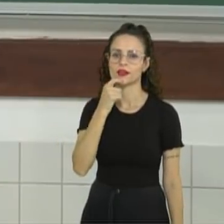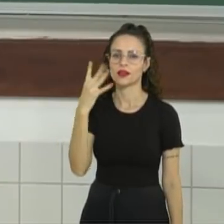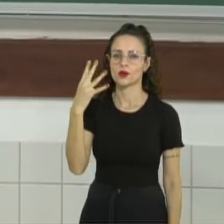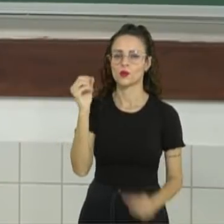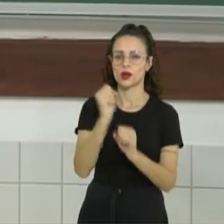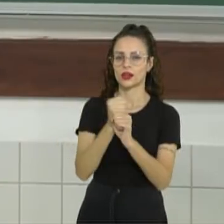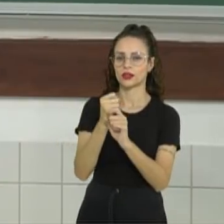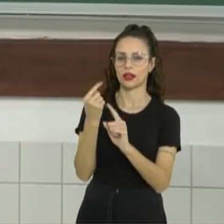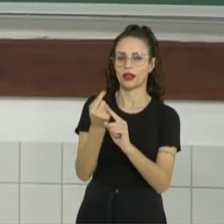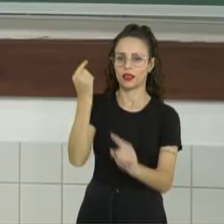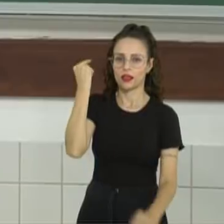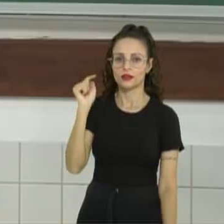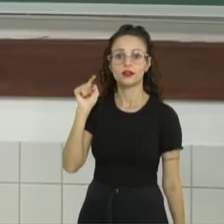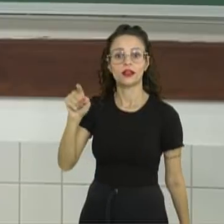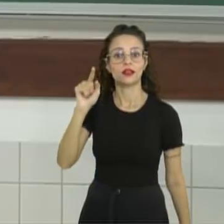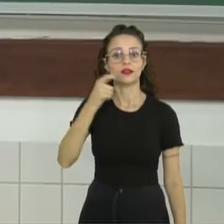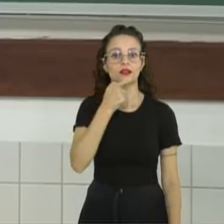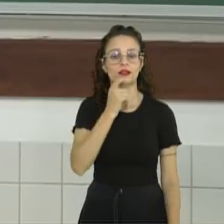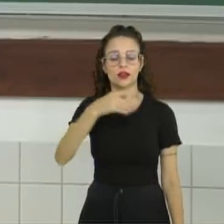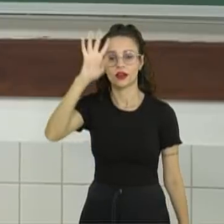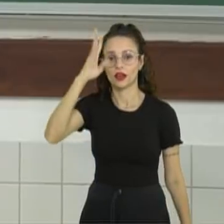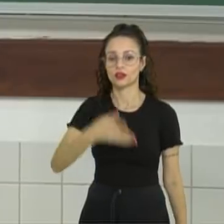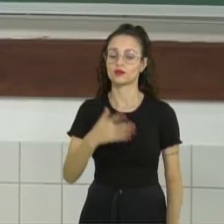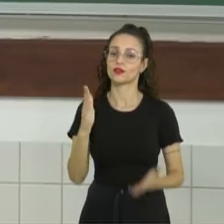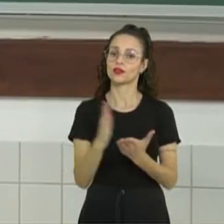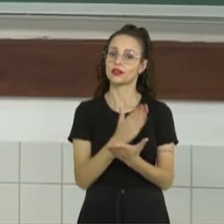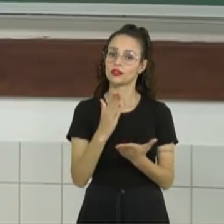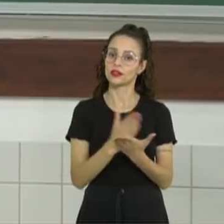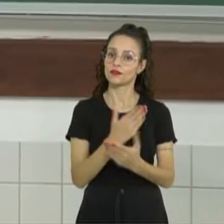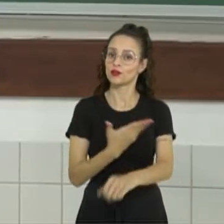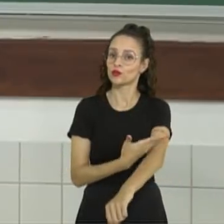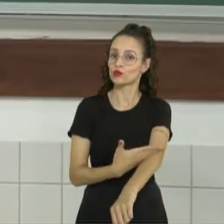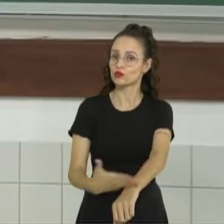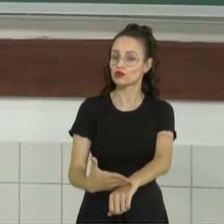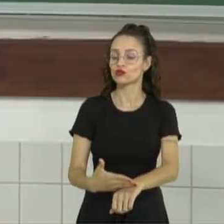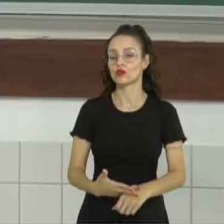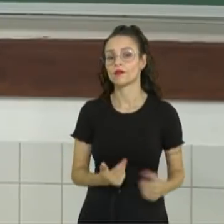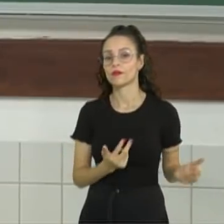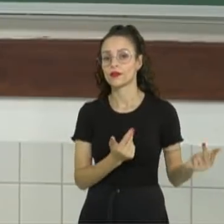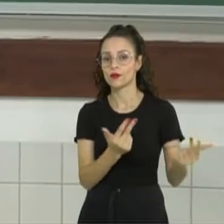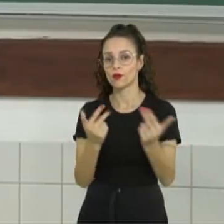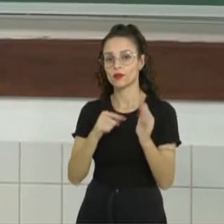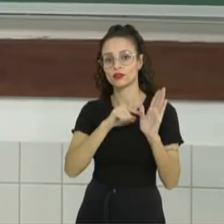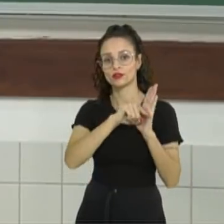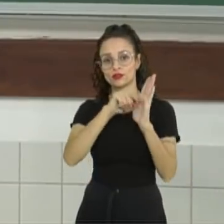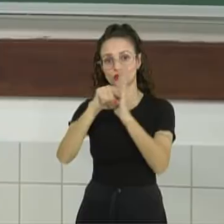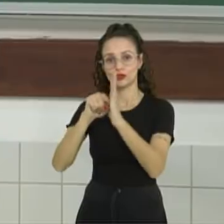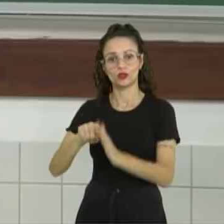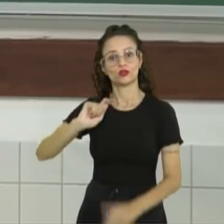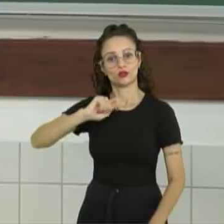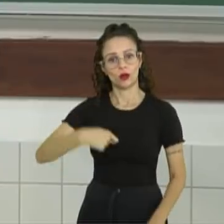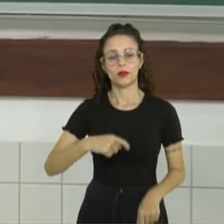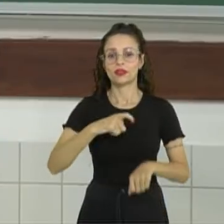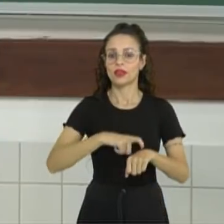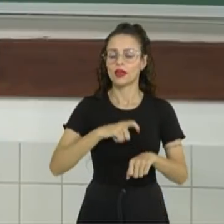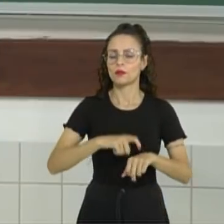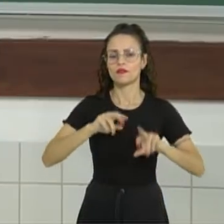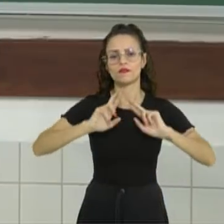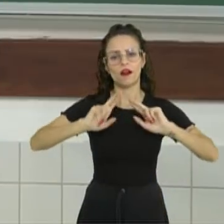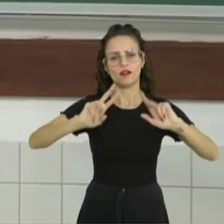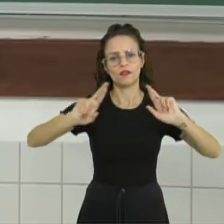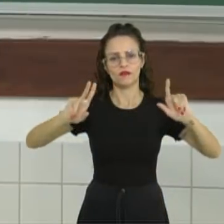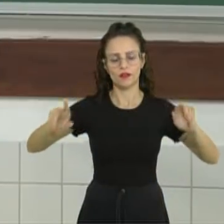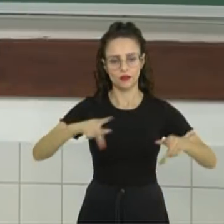anos atrás na Inglaterra, resolveu fazer um livro chamado Costumes em Comum e fazer um estudo sobre as medições de tempo em várias